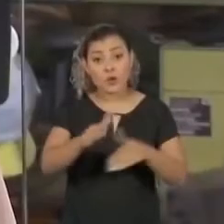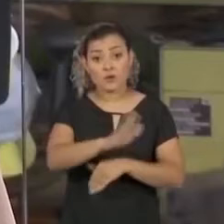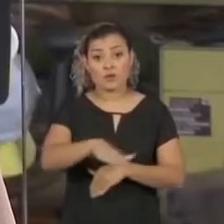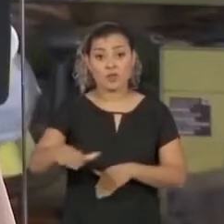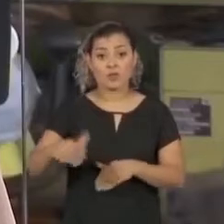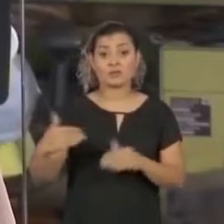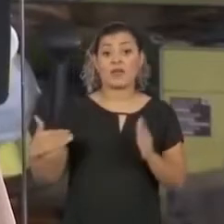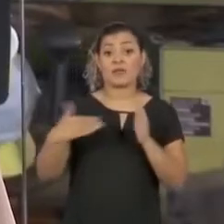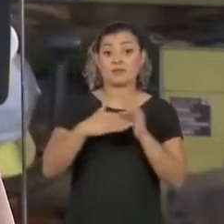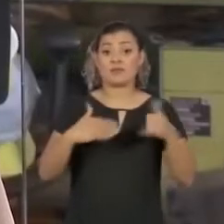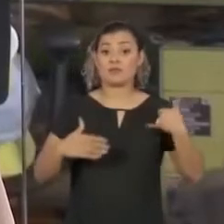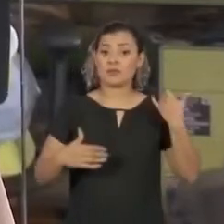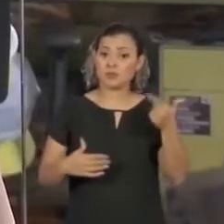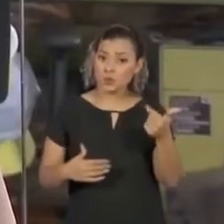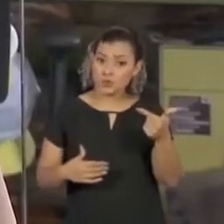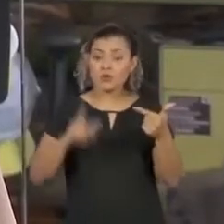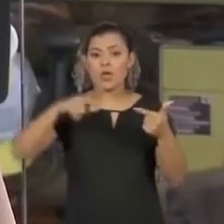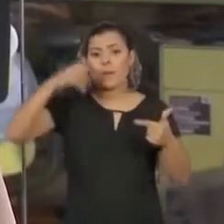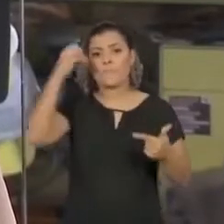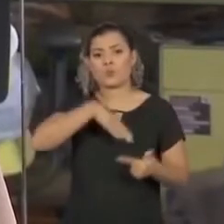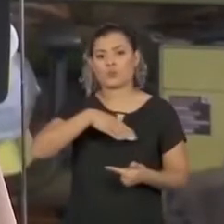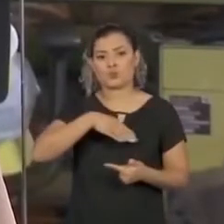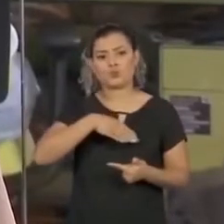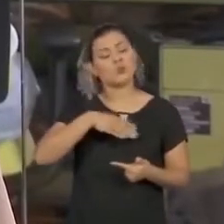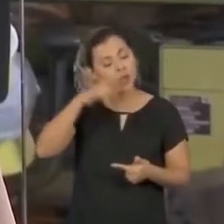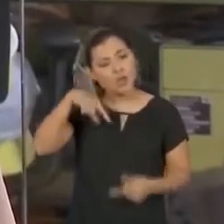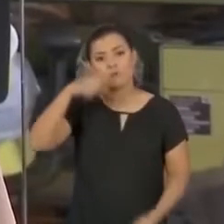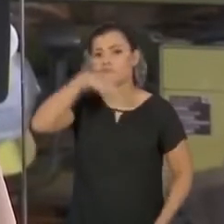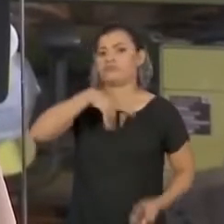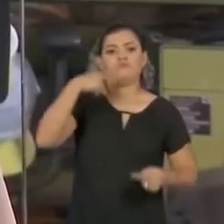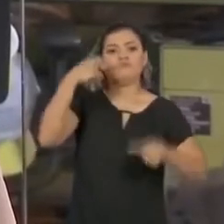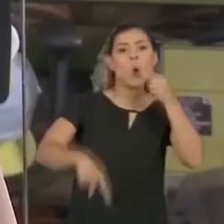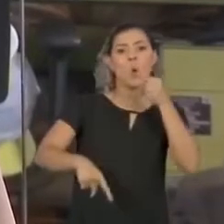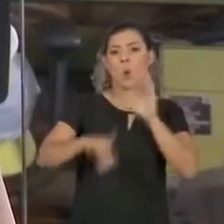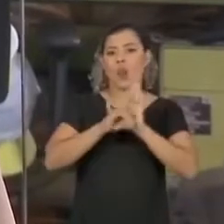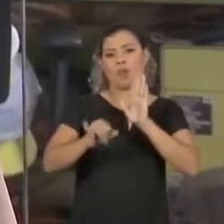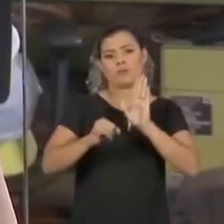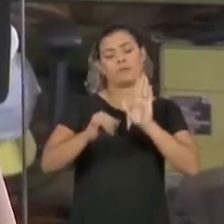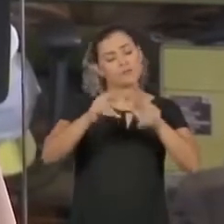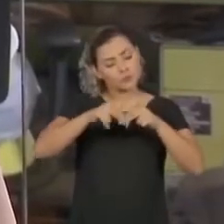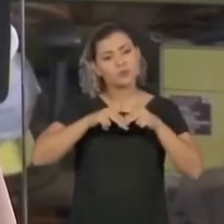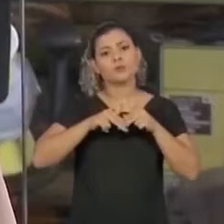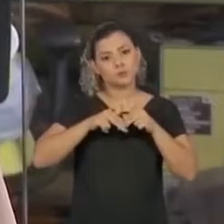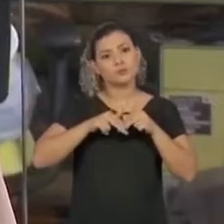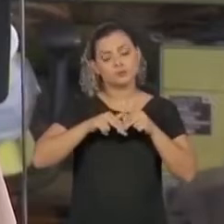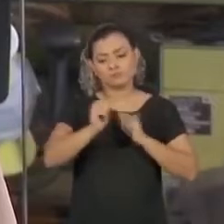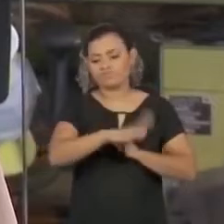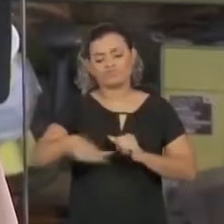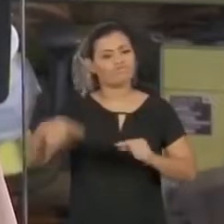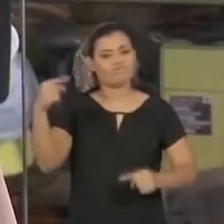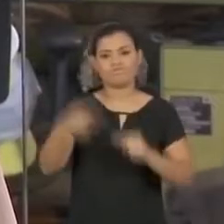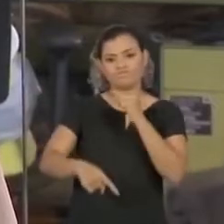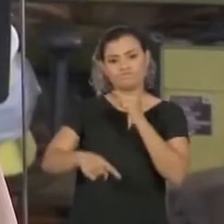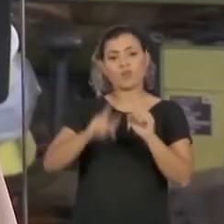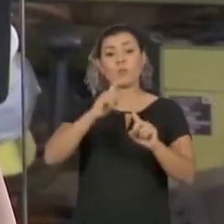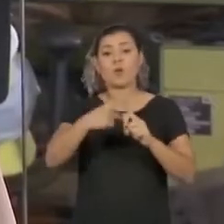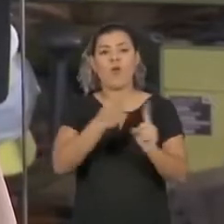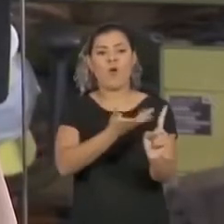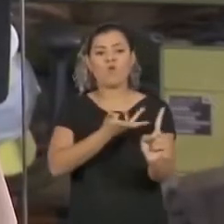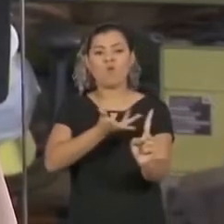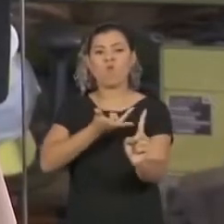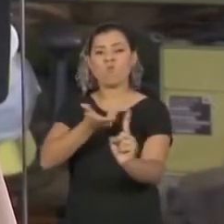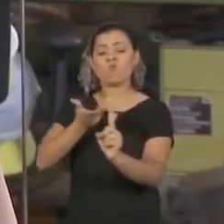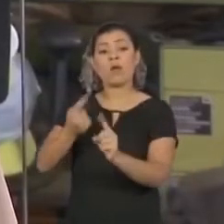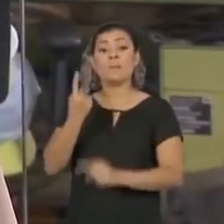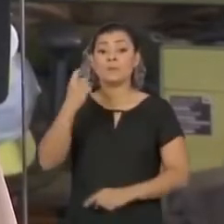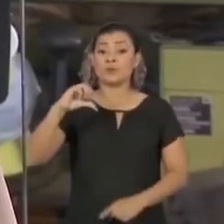isso é o público de até 12 anos de idade ela é abusiva e portanto ilegal com base no código de defesa do consumidor promulgado em